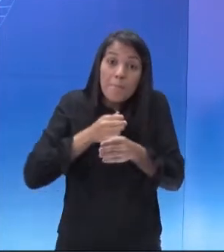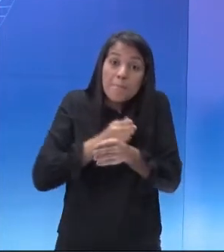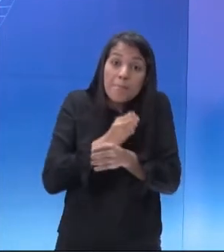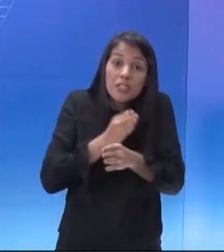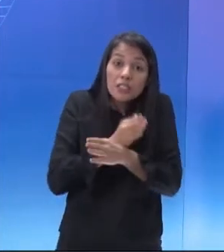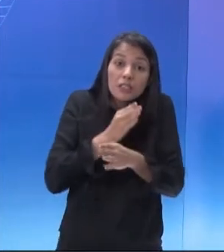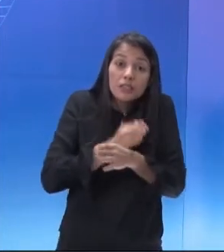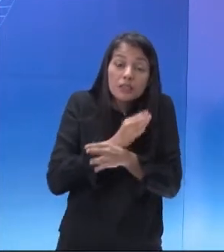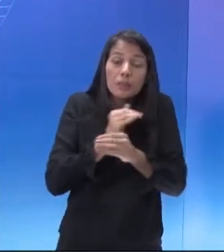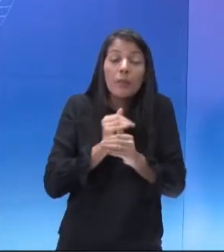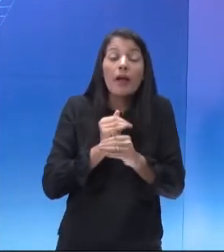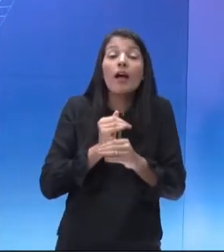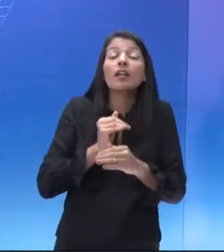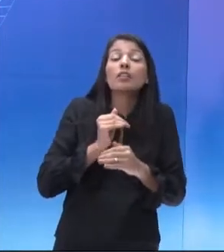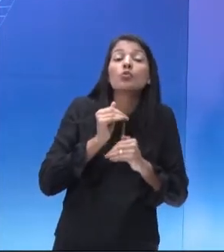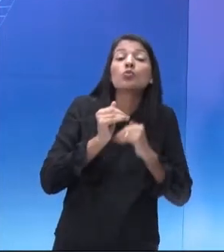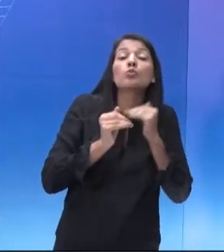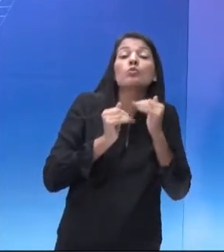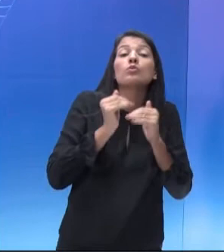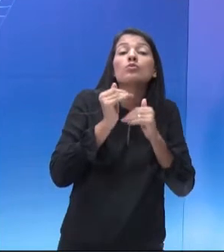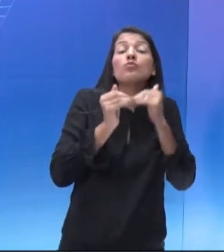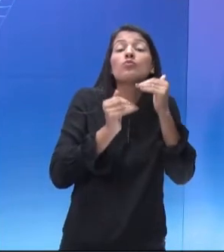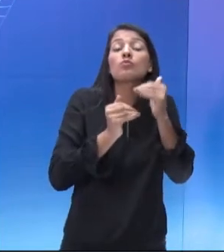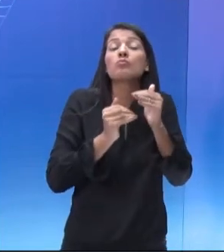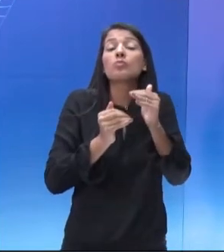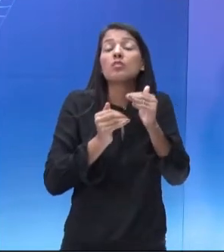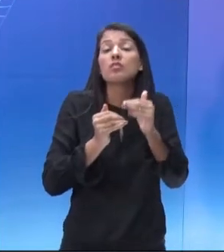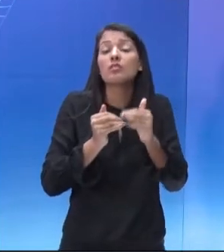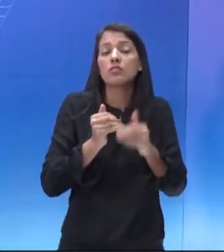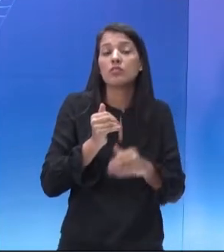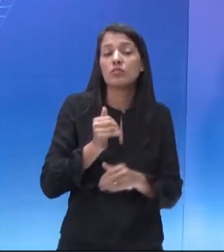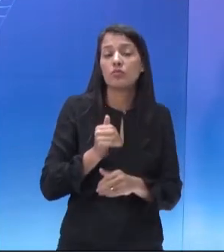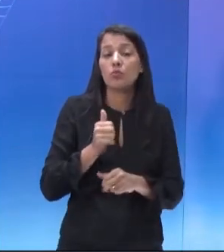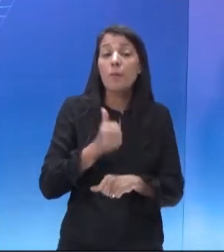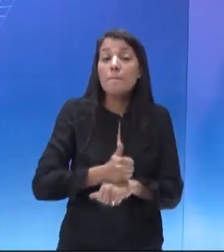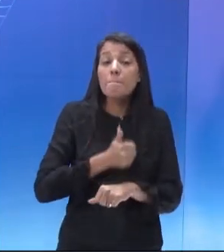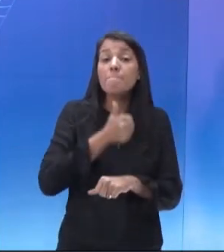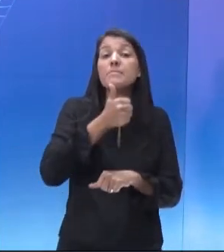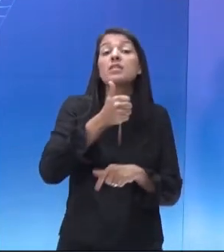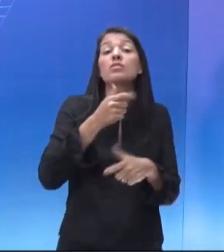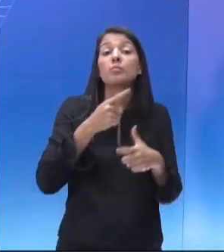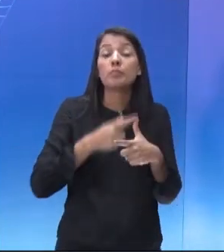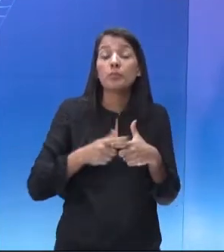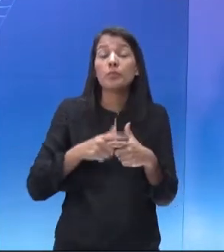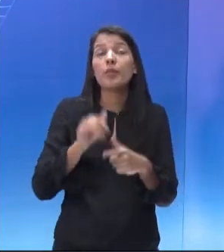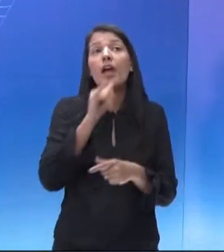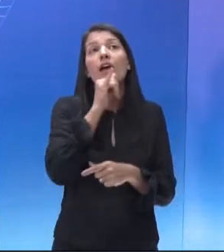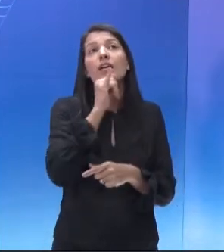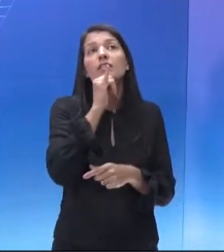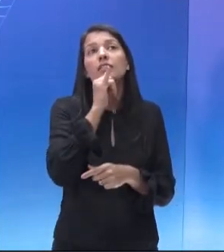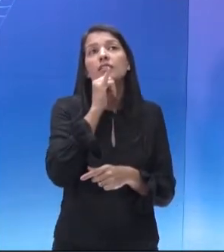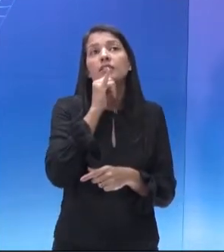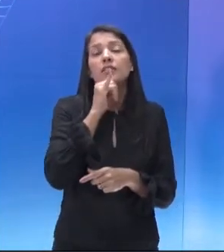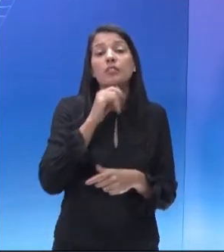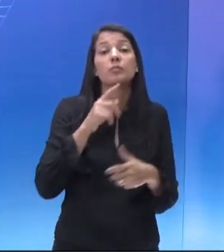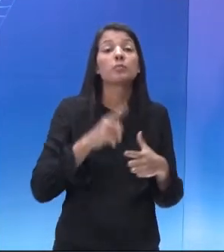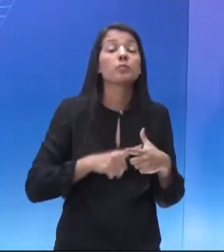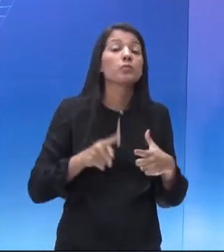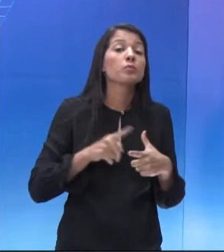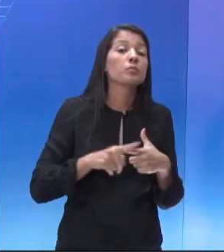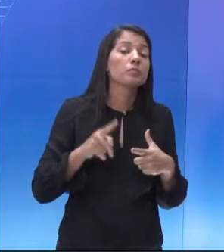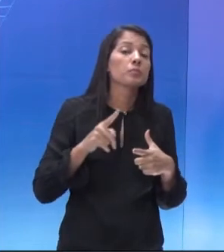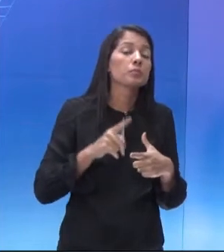da construção, da solução ou da melhoria do problema apresentado. Se o problema for